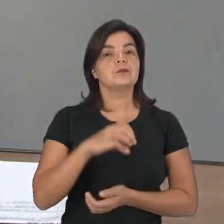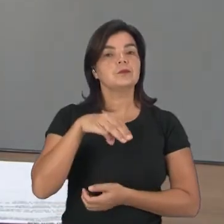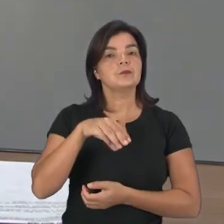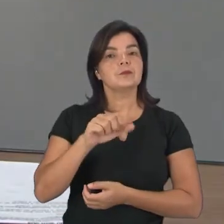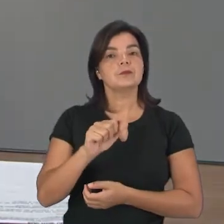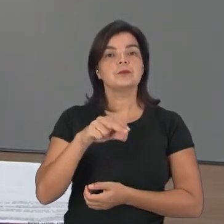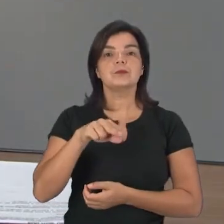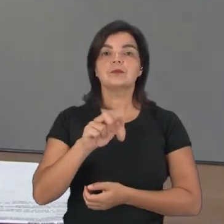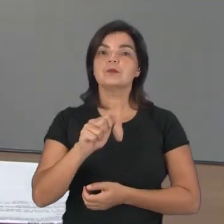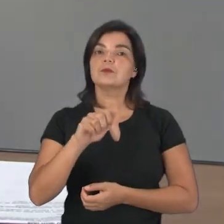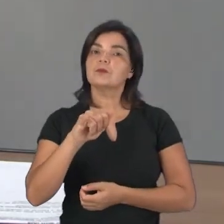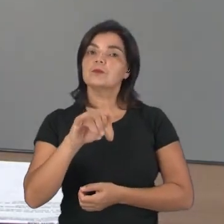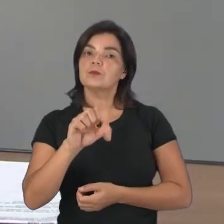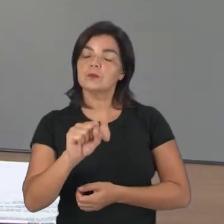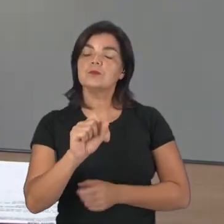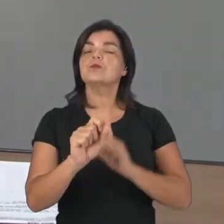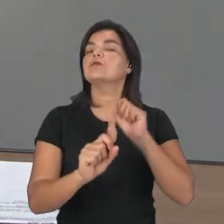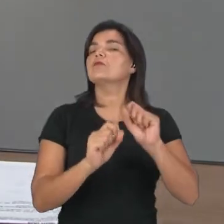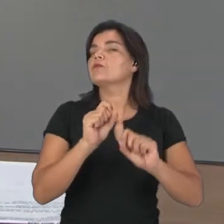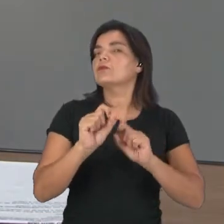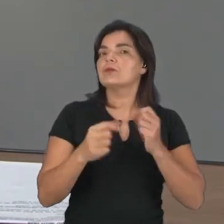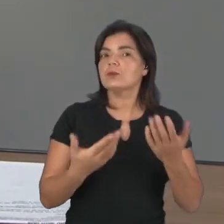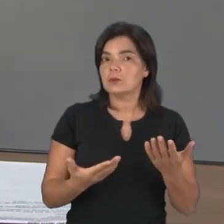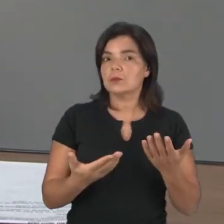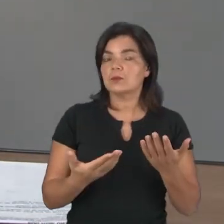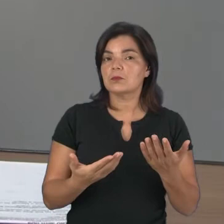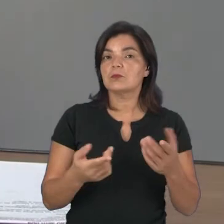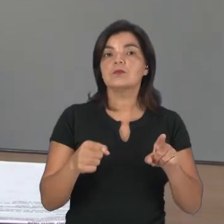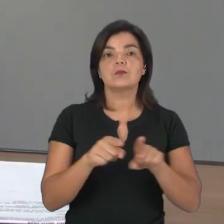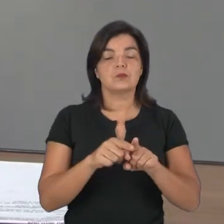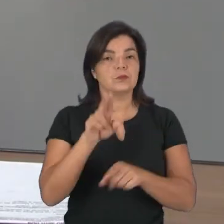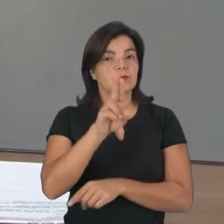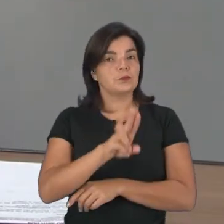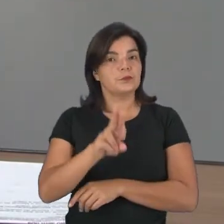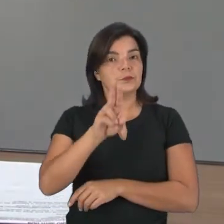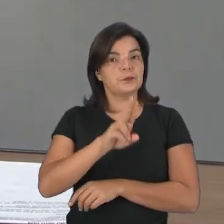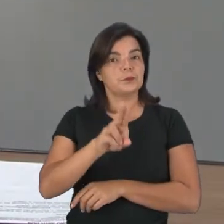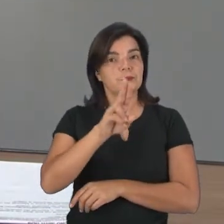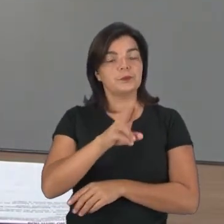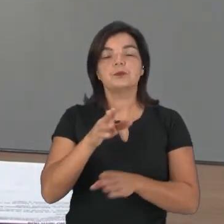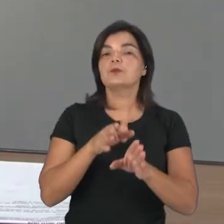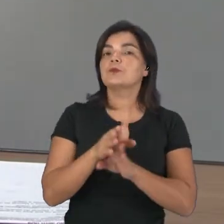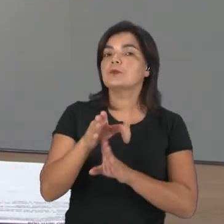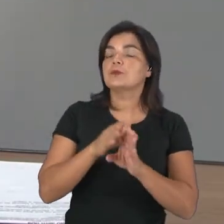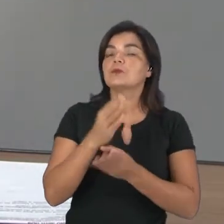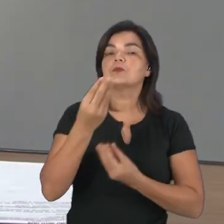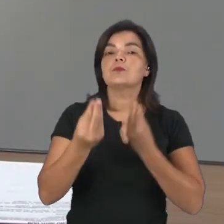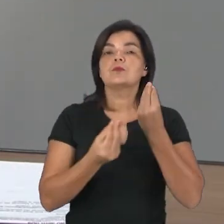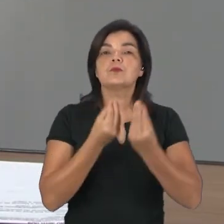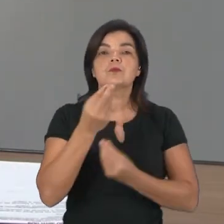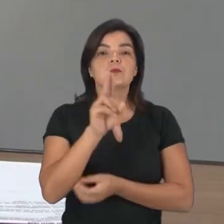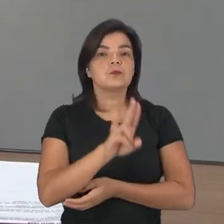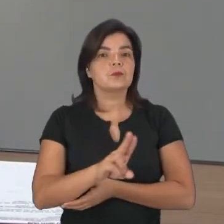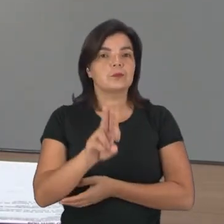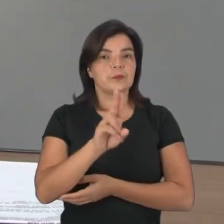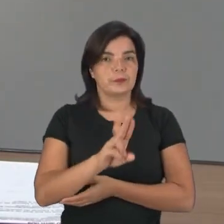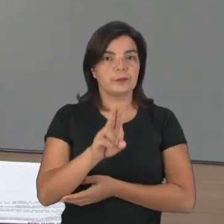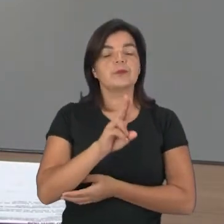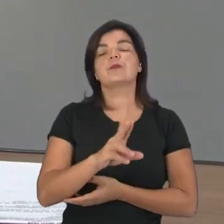manuais esse manual é um manual de uso com instruções de como usar